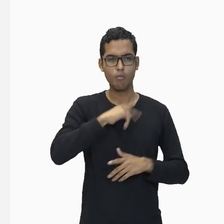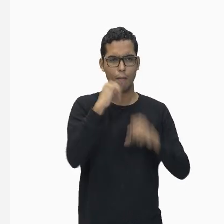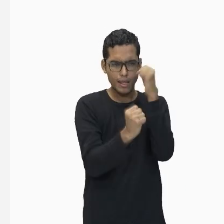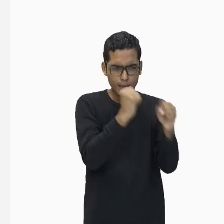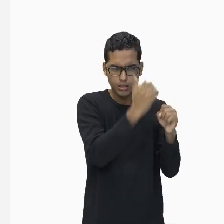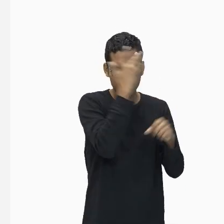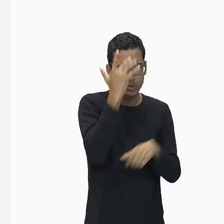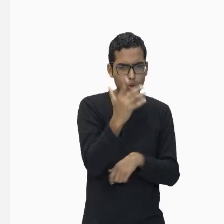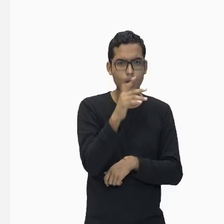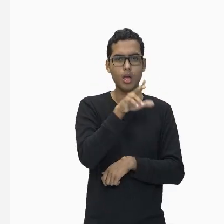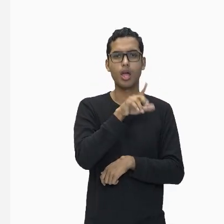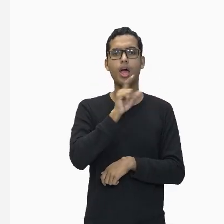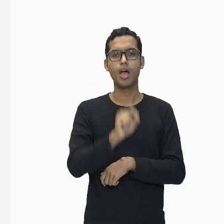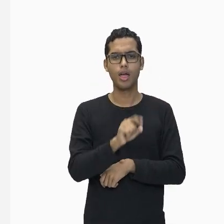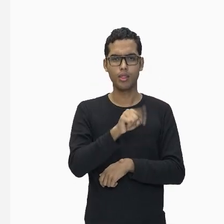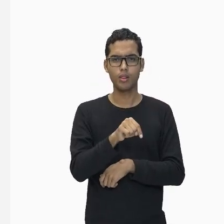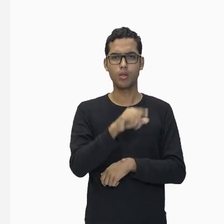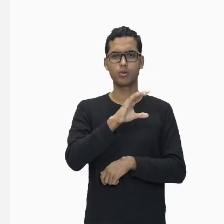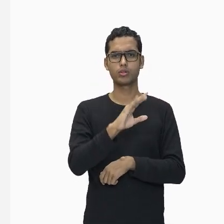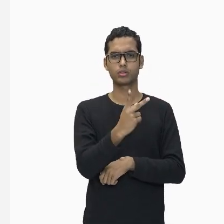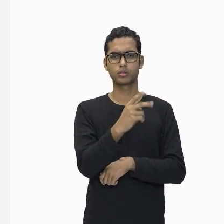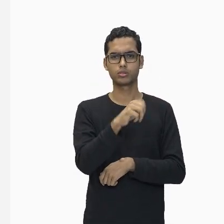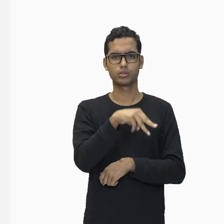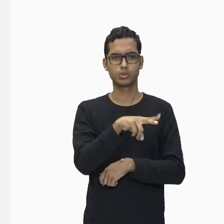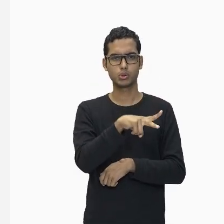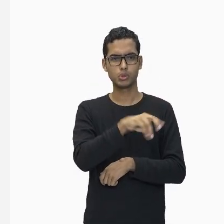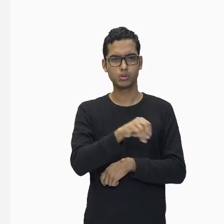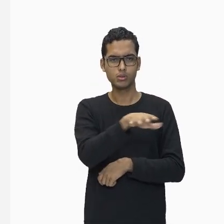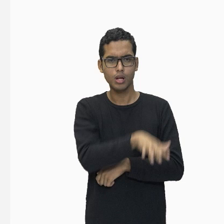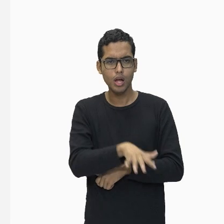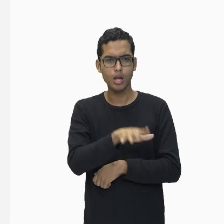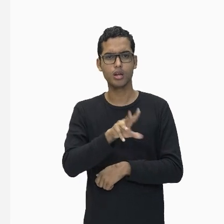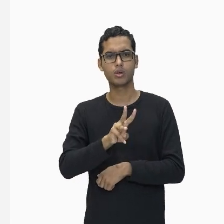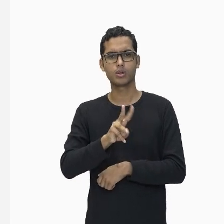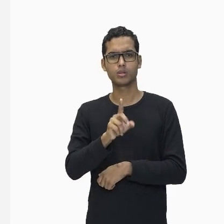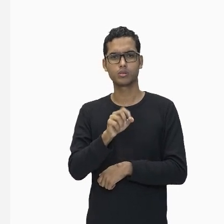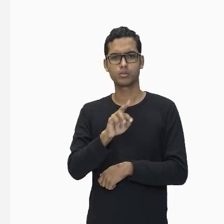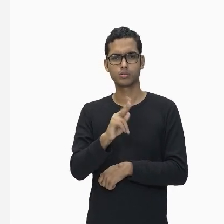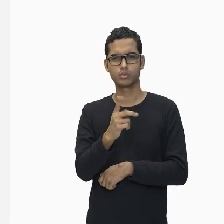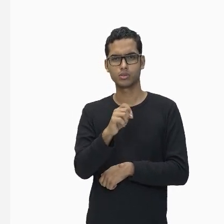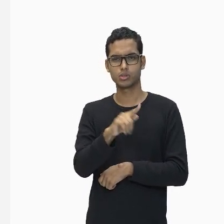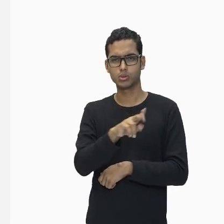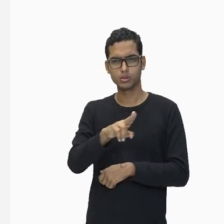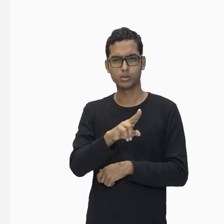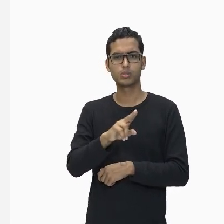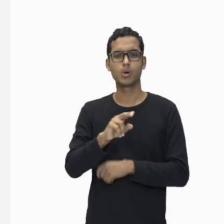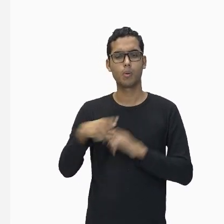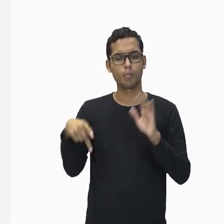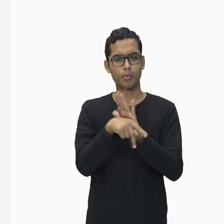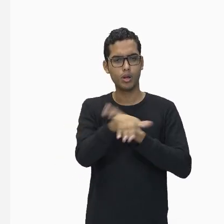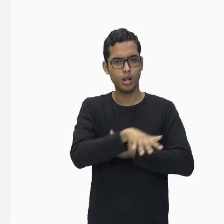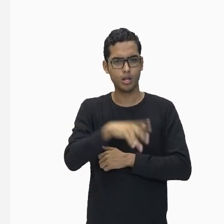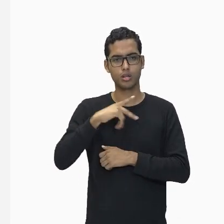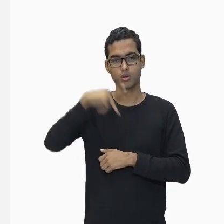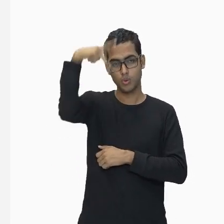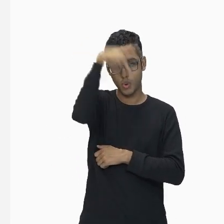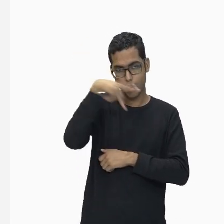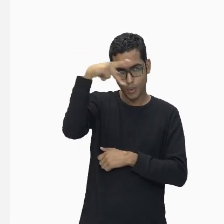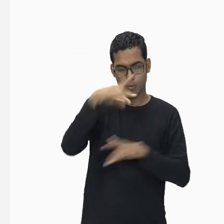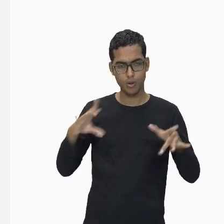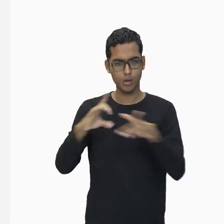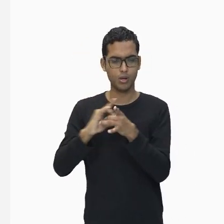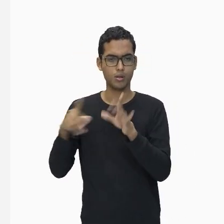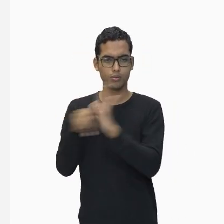Watergau, parte da Polônia anexada à Alemanha. Em dezembro de 1941, o maior campo de extermínio foi